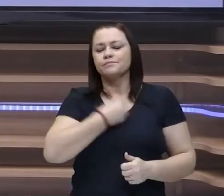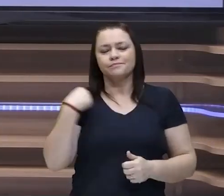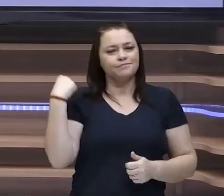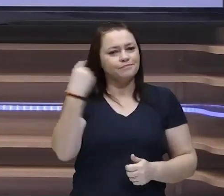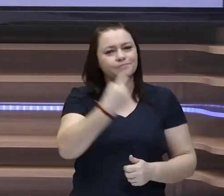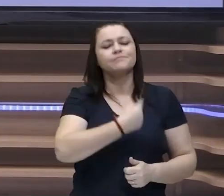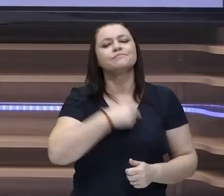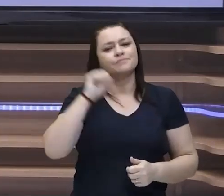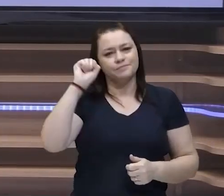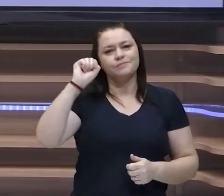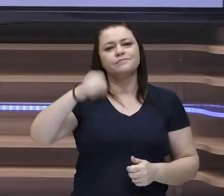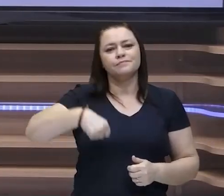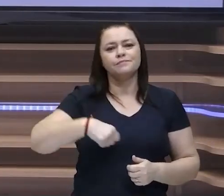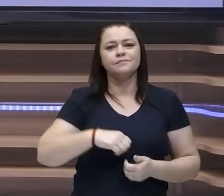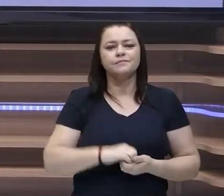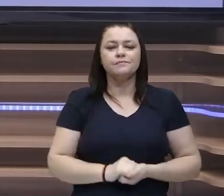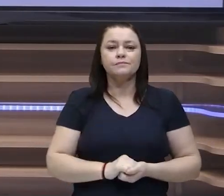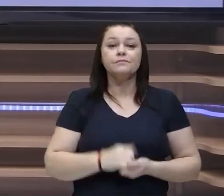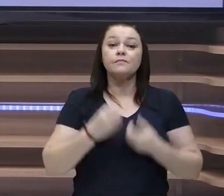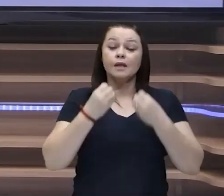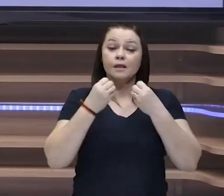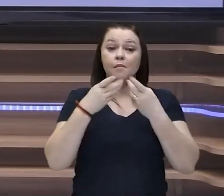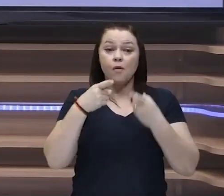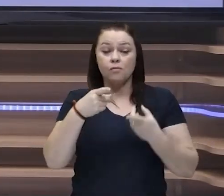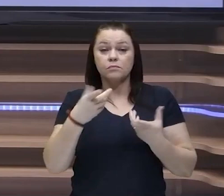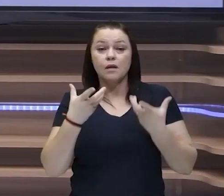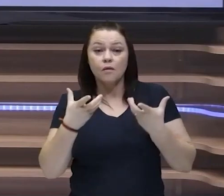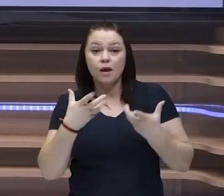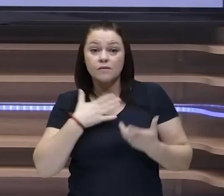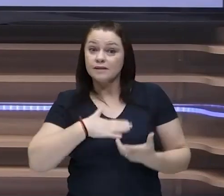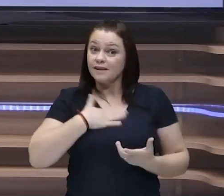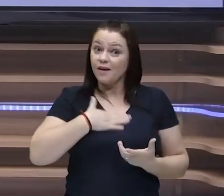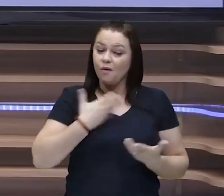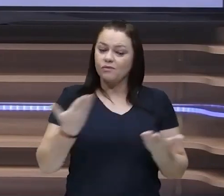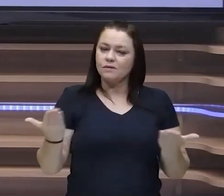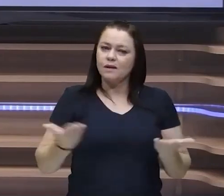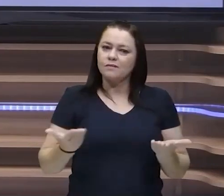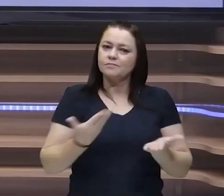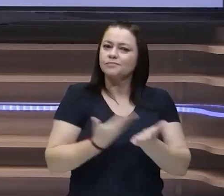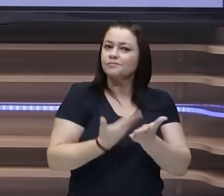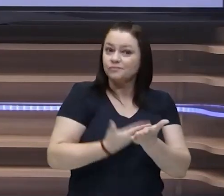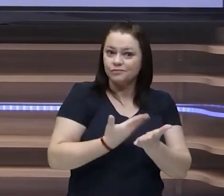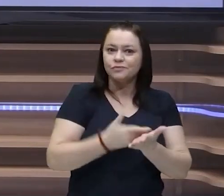nosso cotidiano. Bom, eu espero que você tenha gostado da aula de hoje.